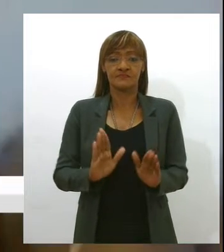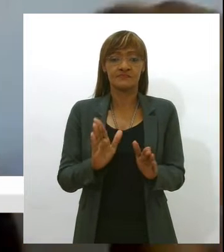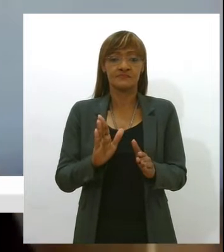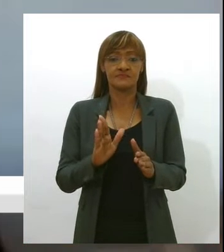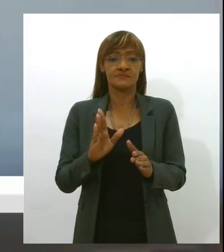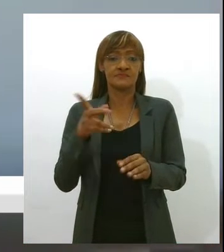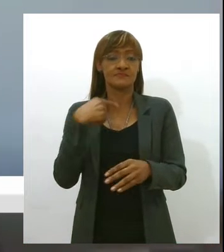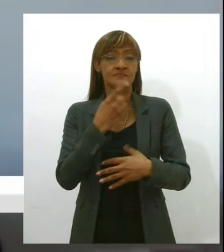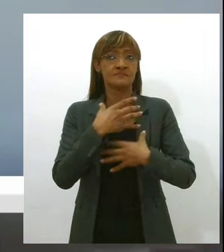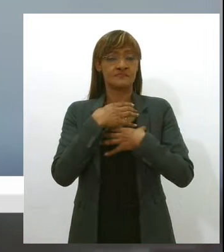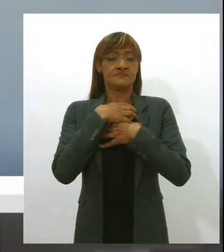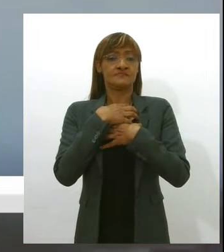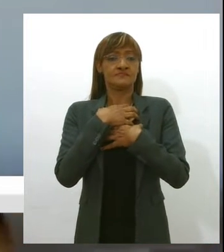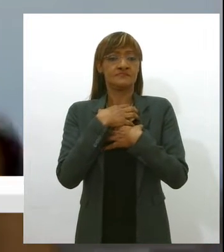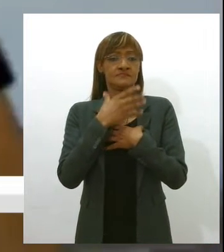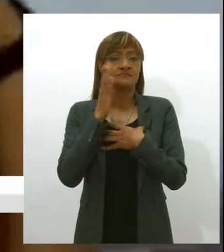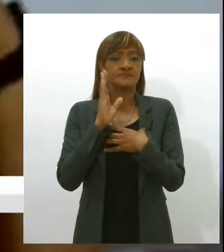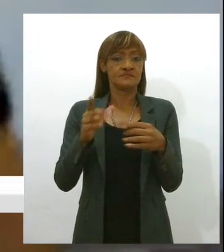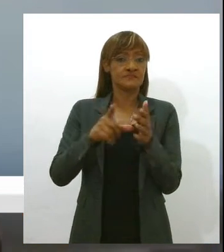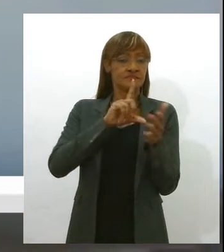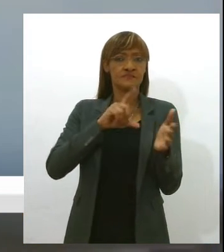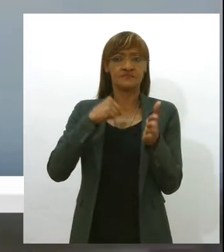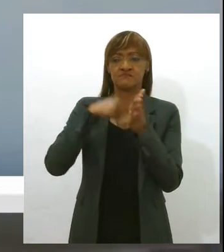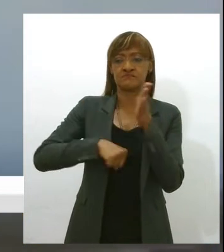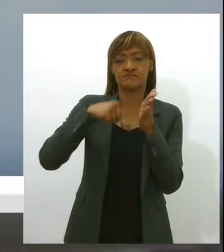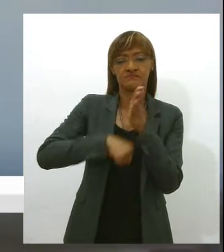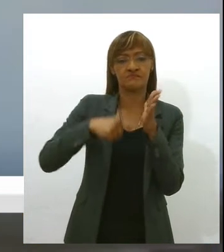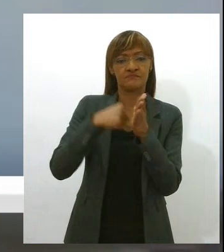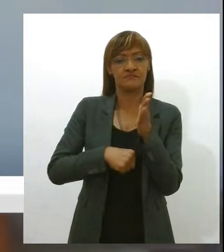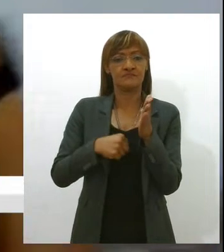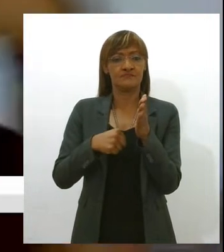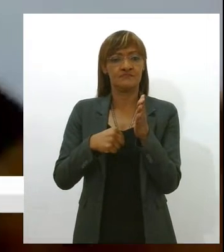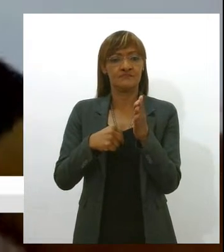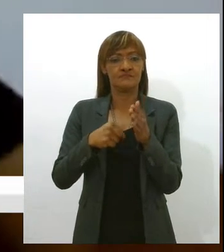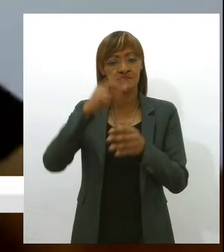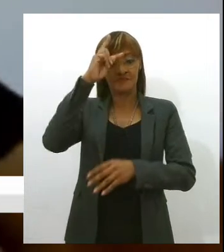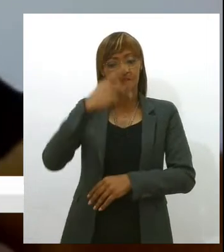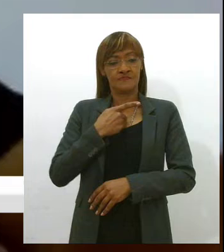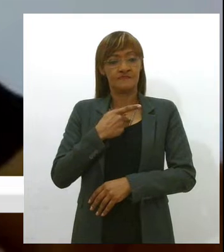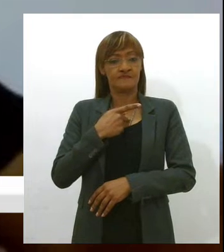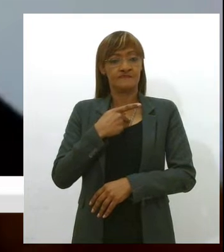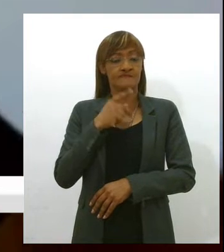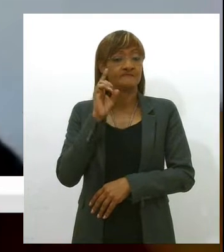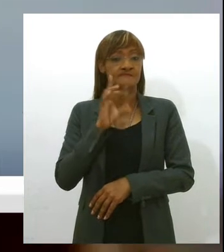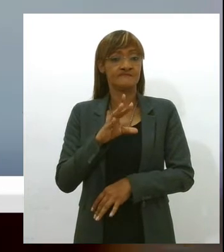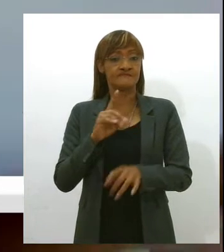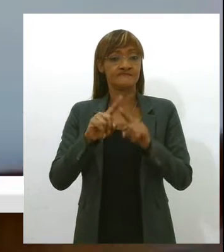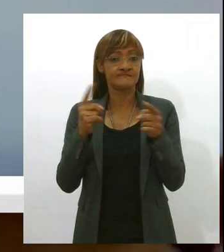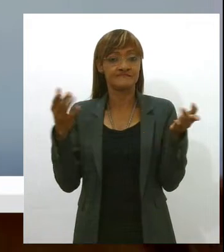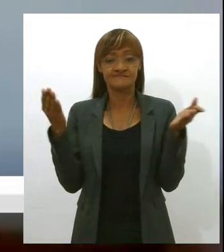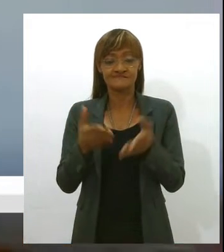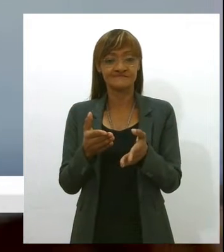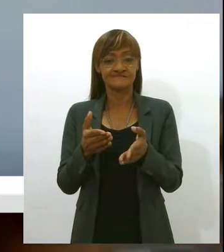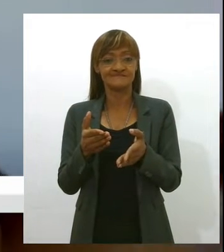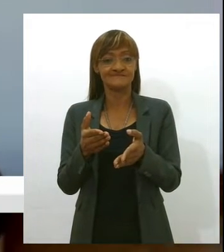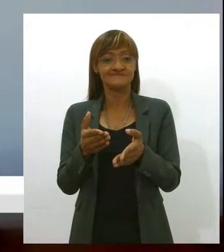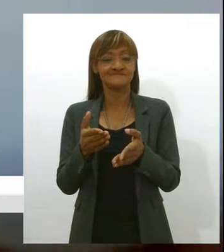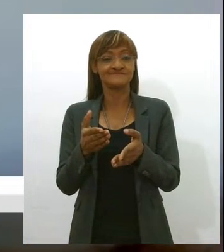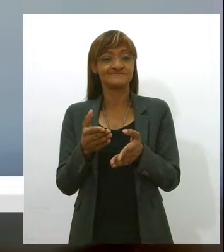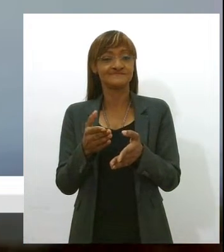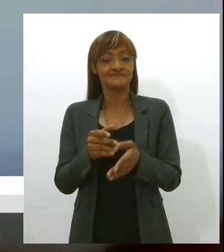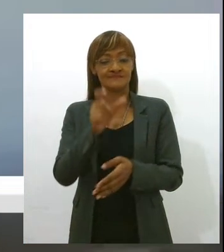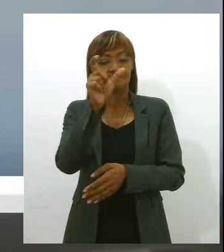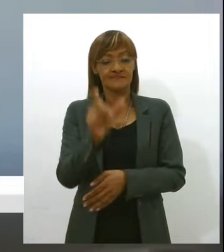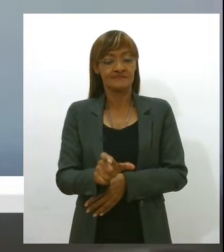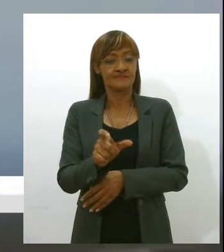você defendia tanto, que era um compromisso só com você, para um outro ser, para uma forma de uma